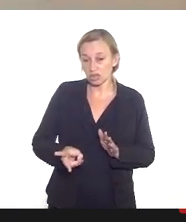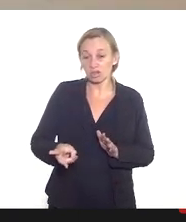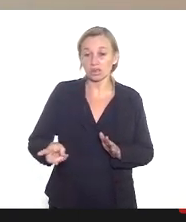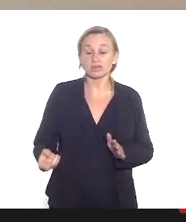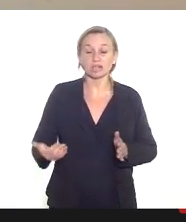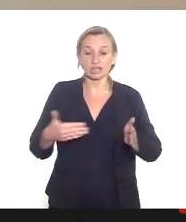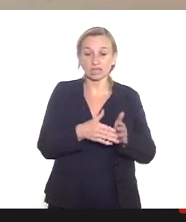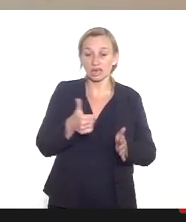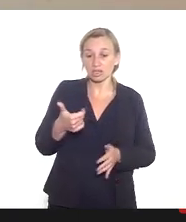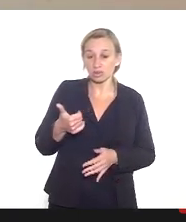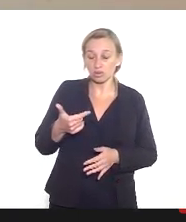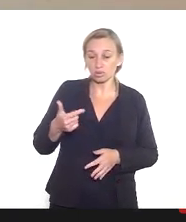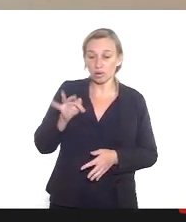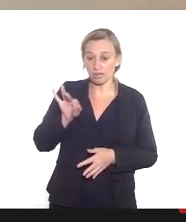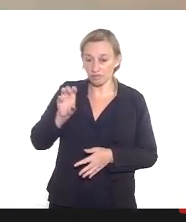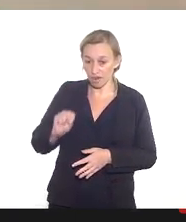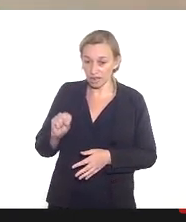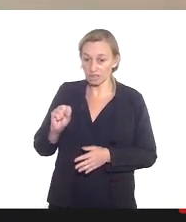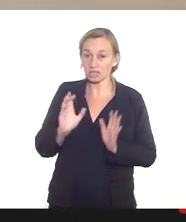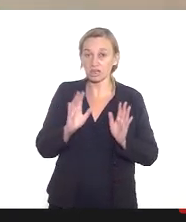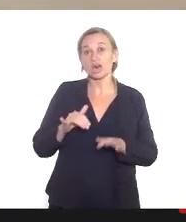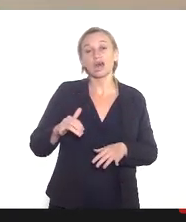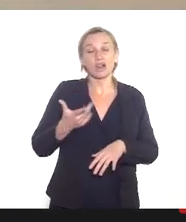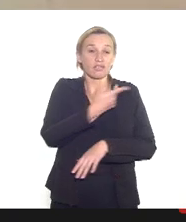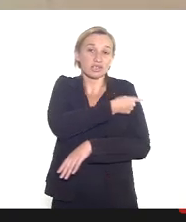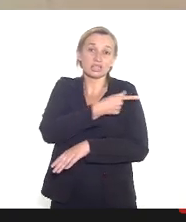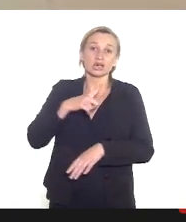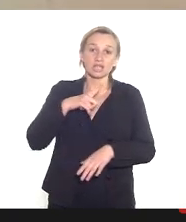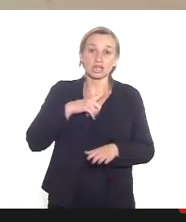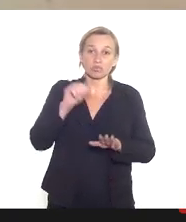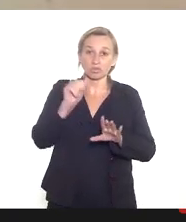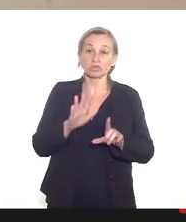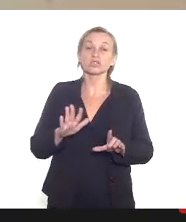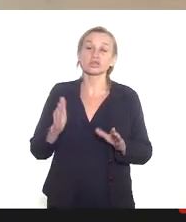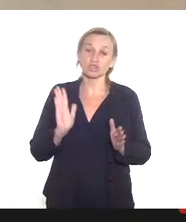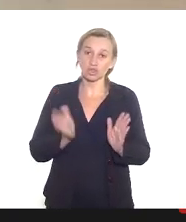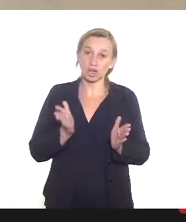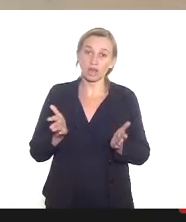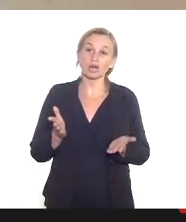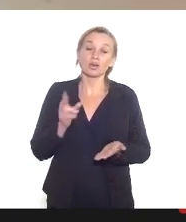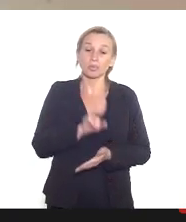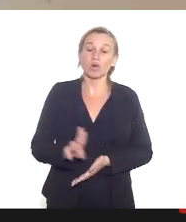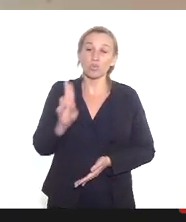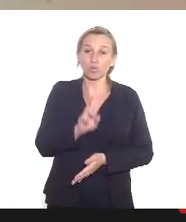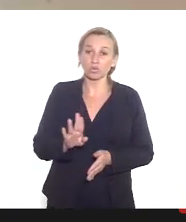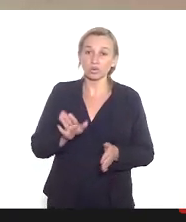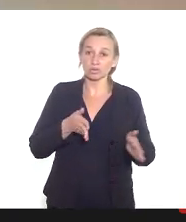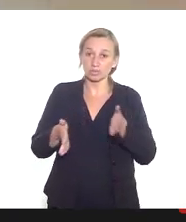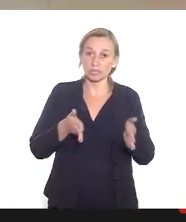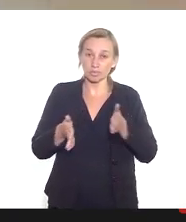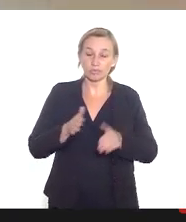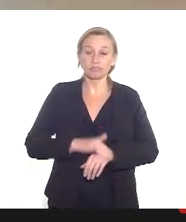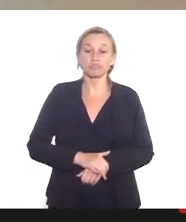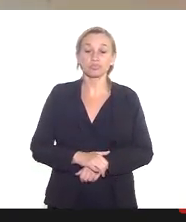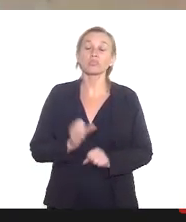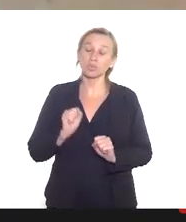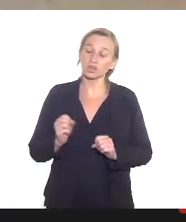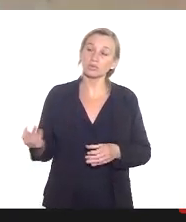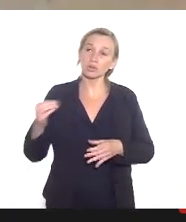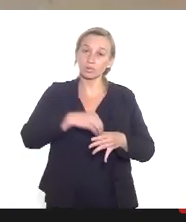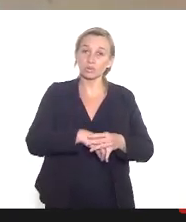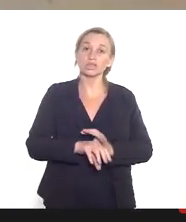a idade com a vacina fase que é o que nós temos hoje a plataforma comprovada para o uso dessa faixa etária e aí poderia se